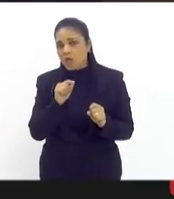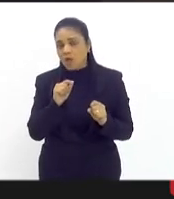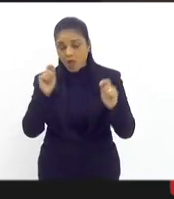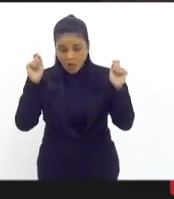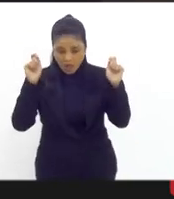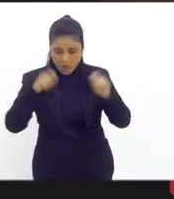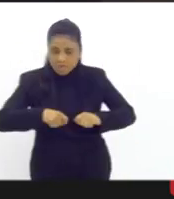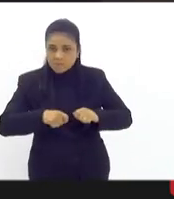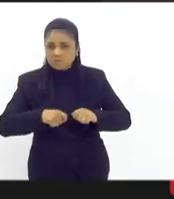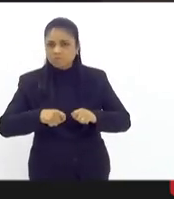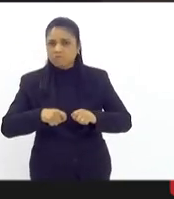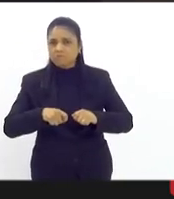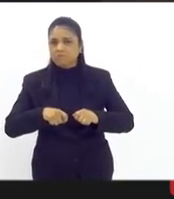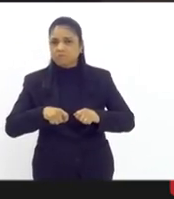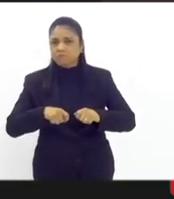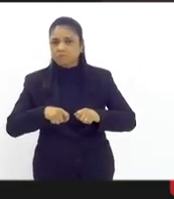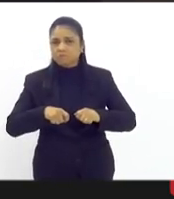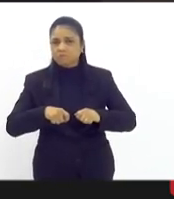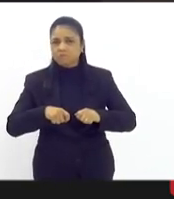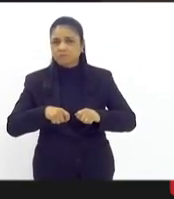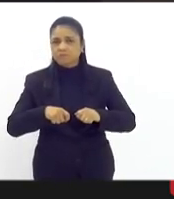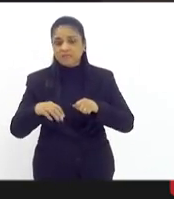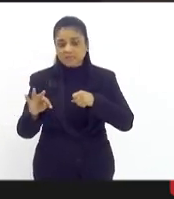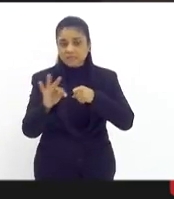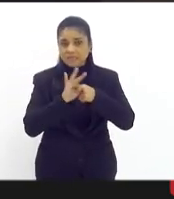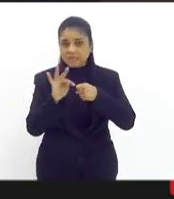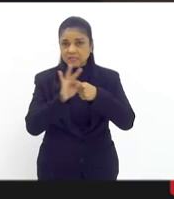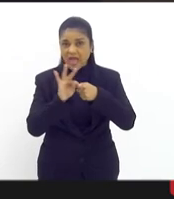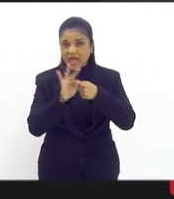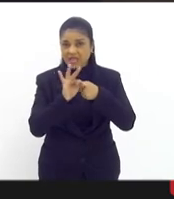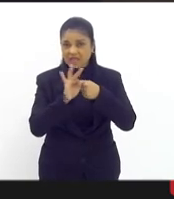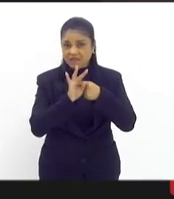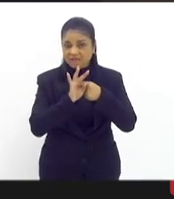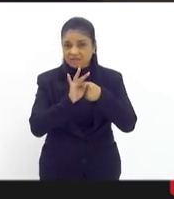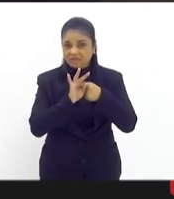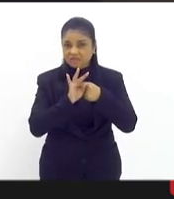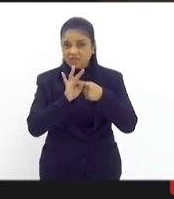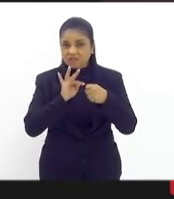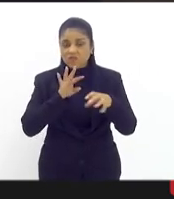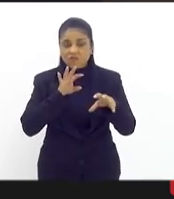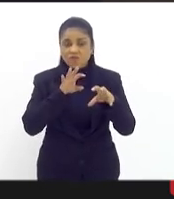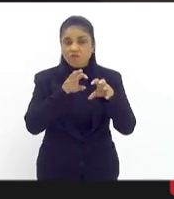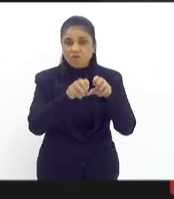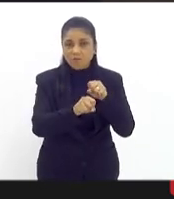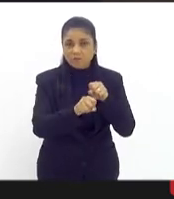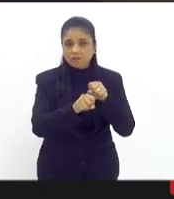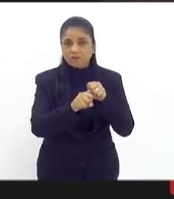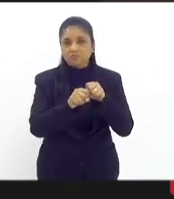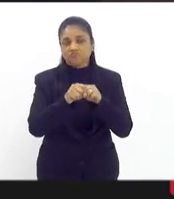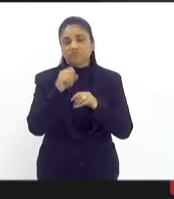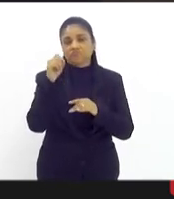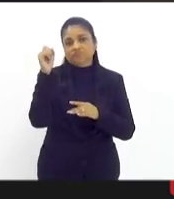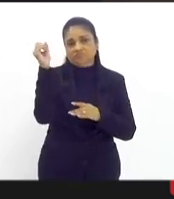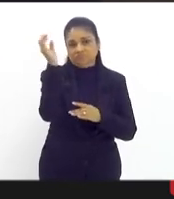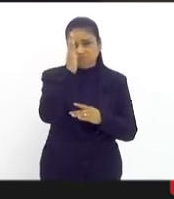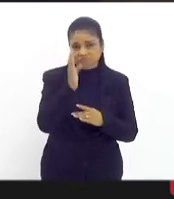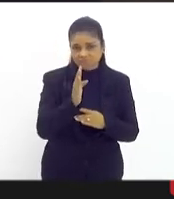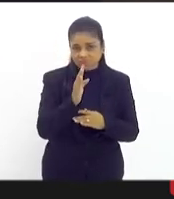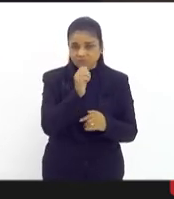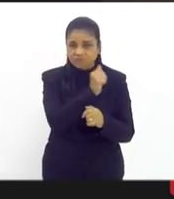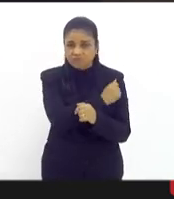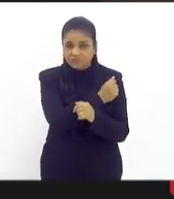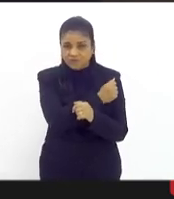e tanto a capacidade técnica como operacional de transformar a educação brasileira. O novo ensino médio, na